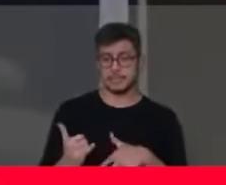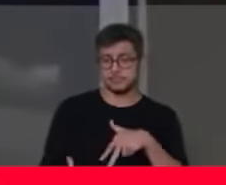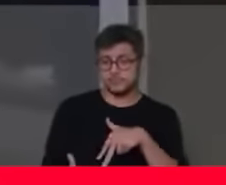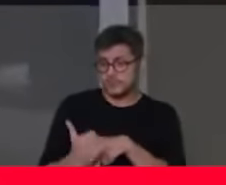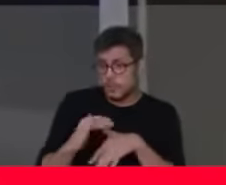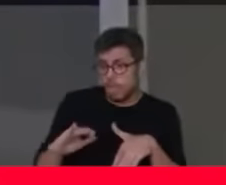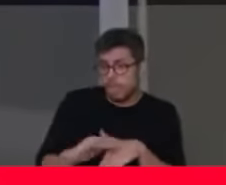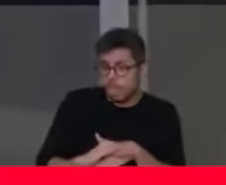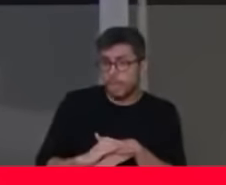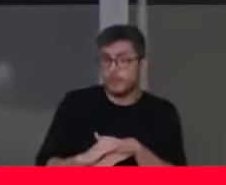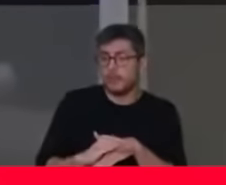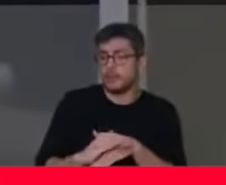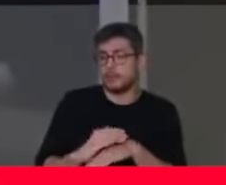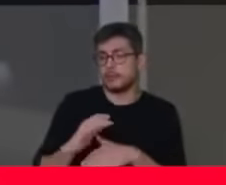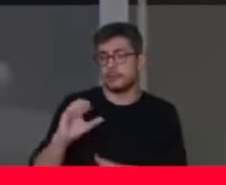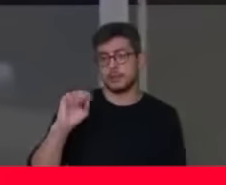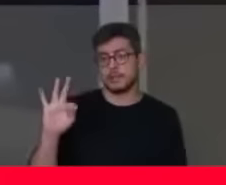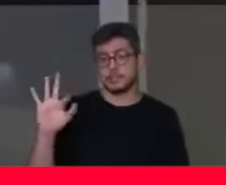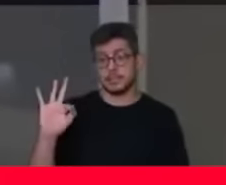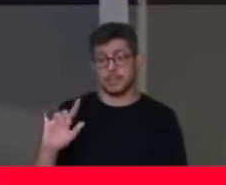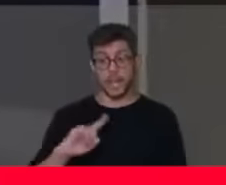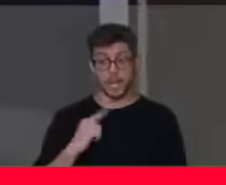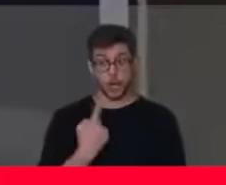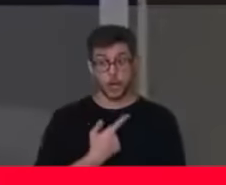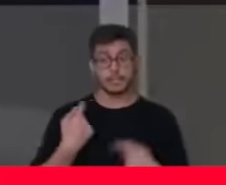dar equilíbrio entre os poderes. A gente